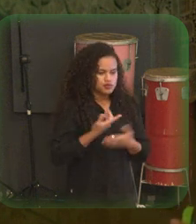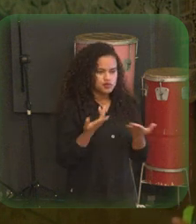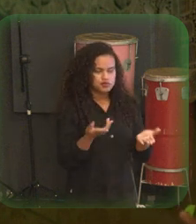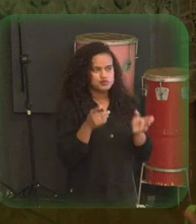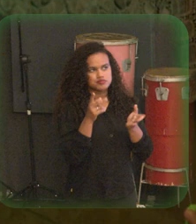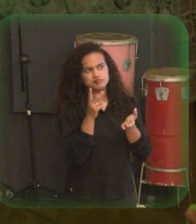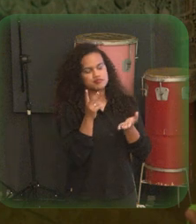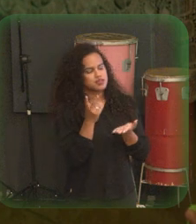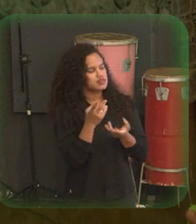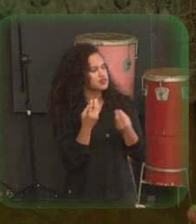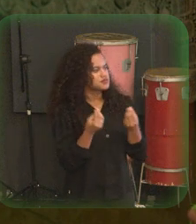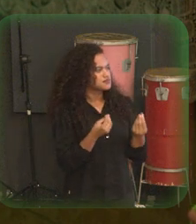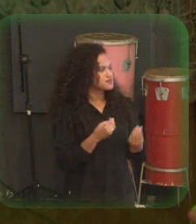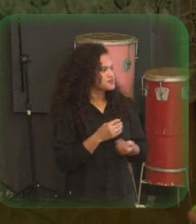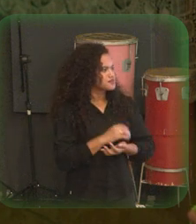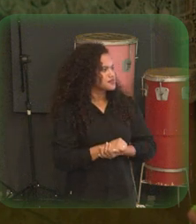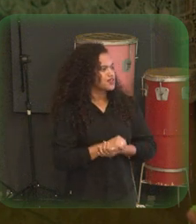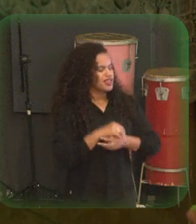tão